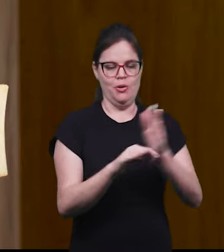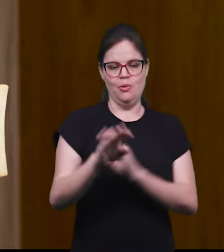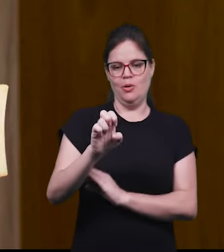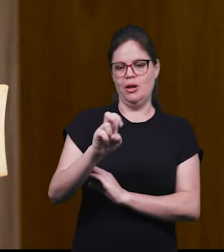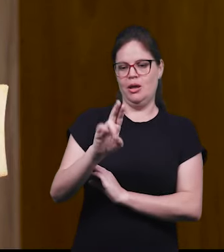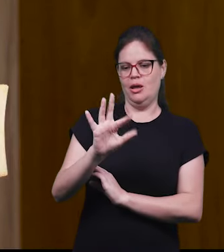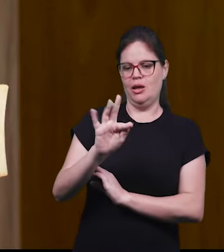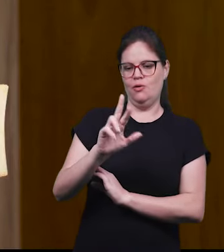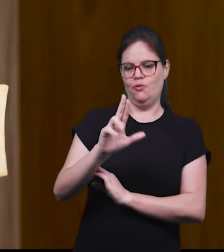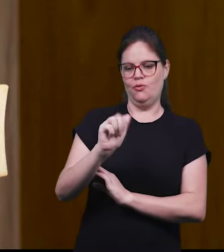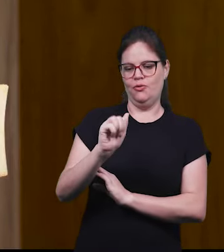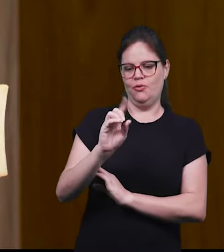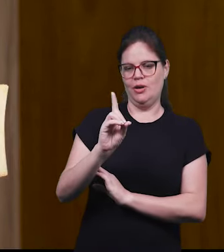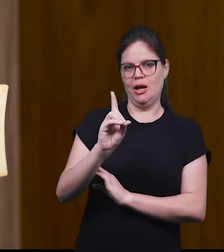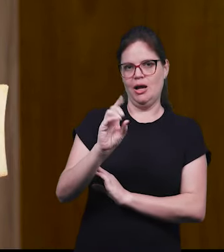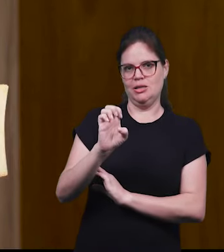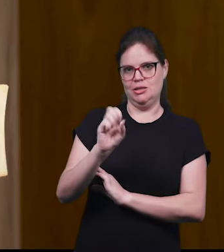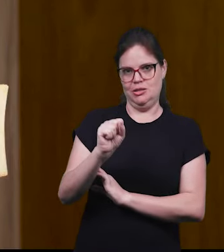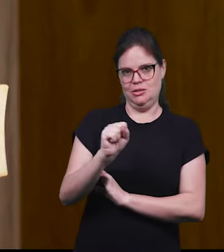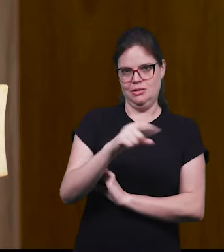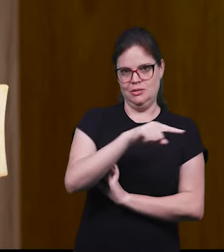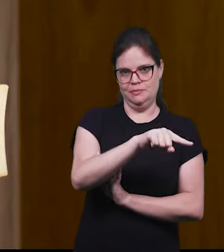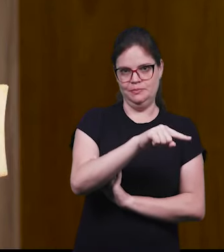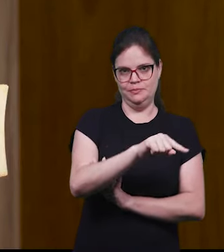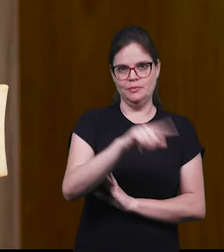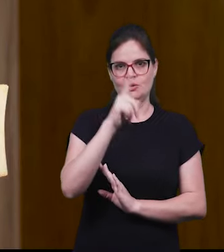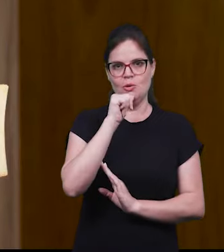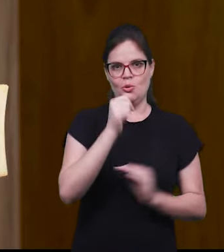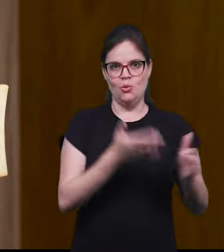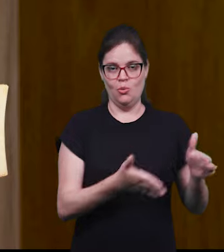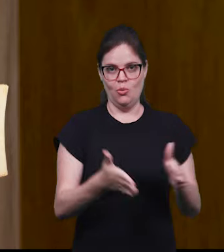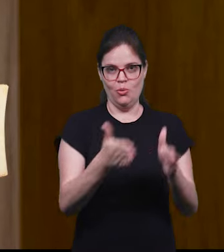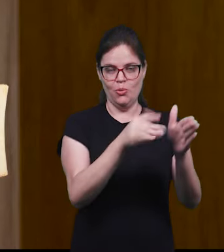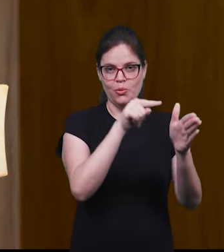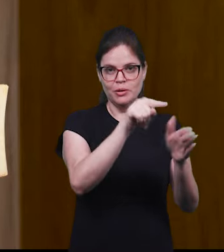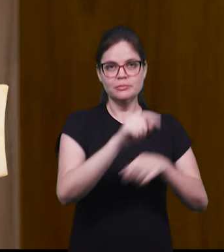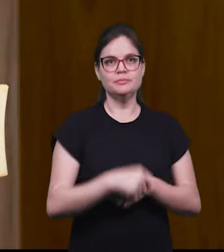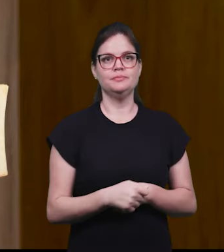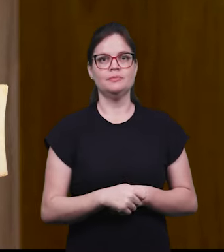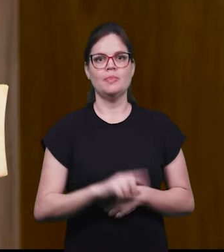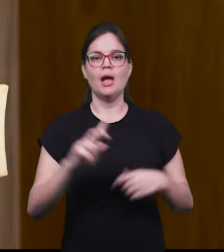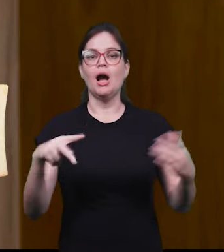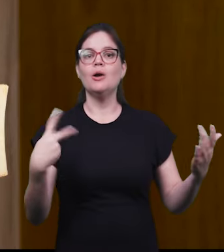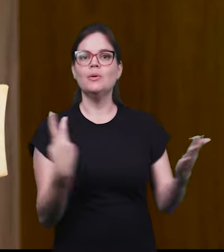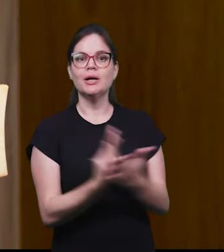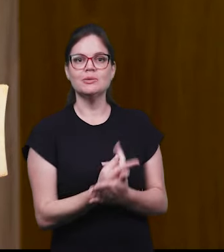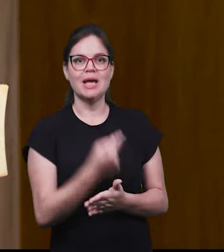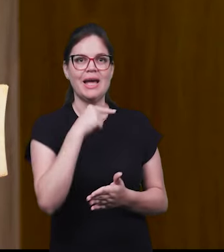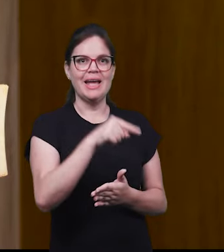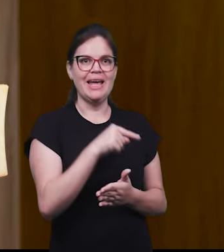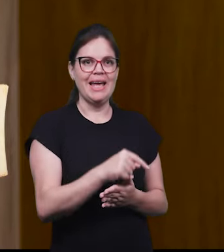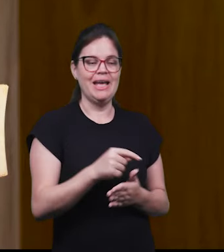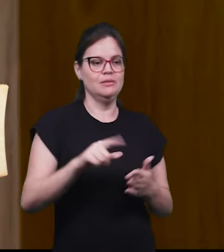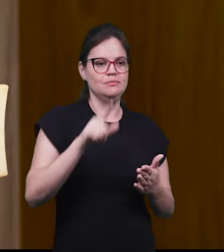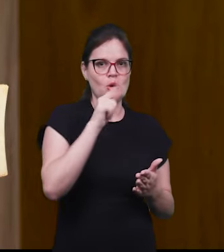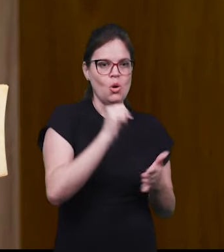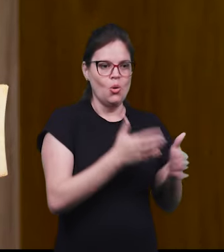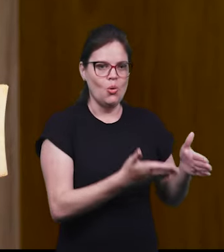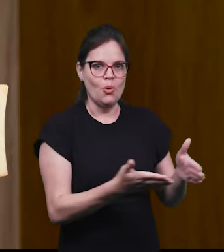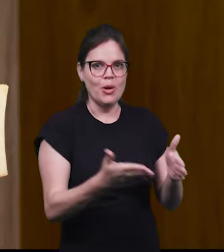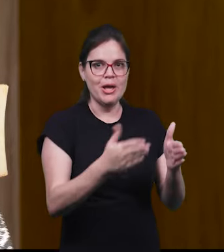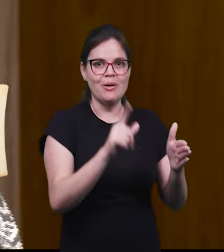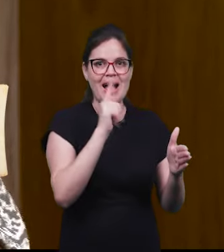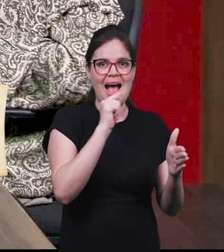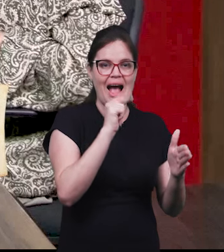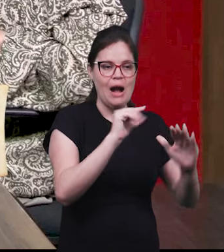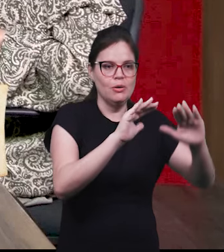passa ali por Babilônia, né, o rio Eufrates, ele então represou, canalizou o Eufrates, a água baixou